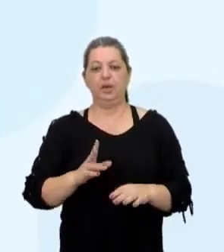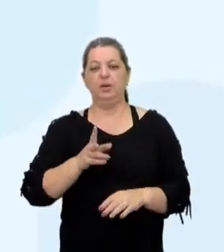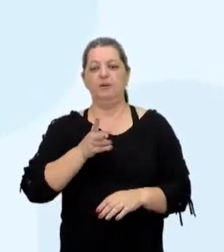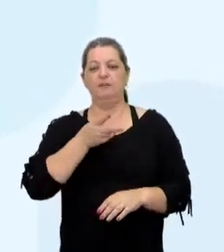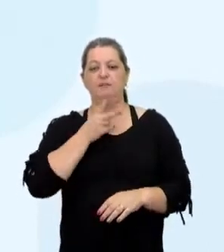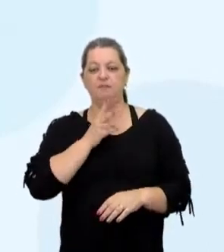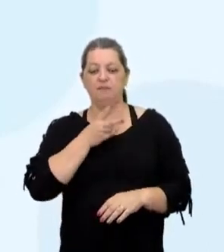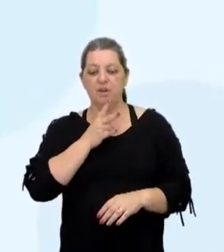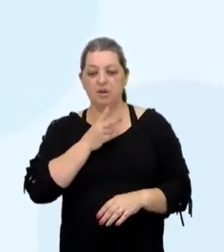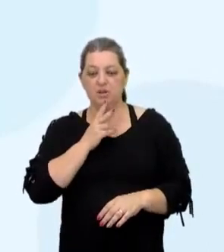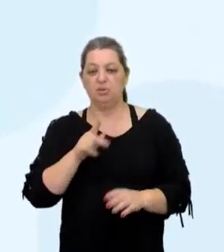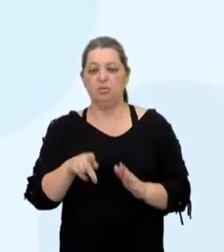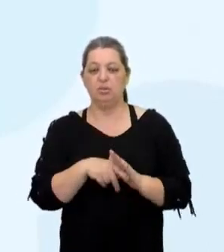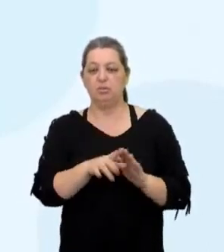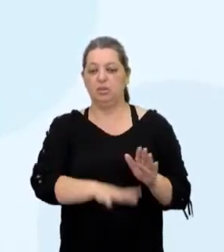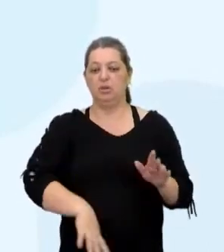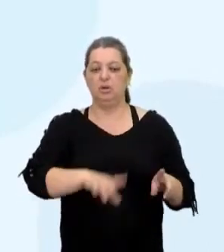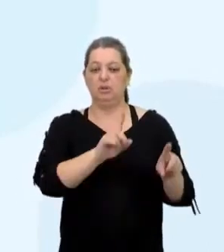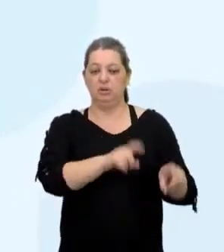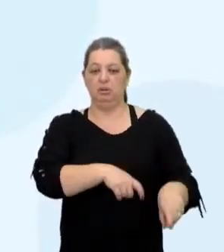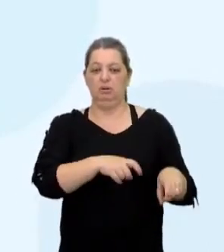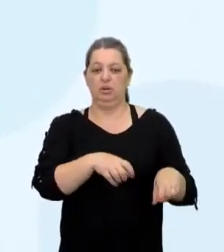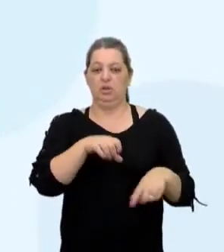em zonas rurais, né,